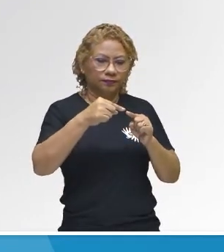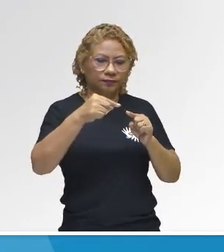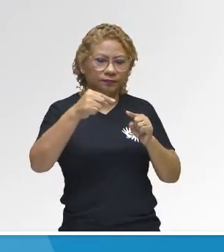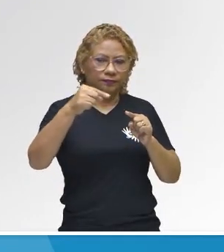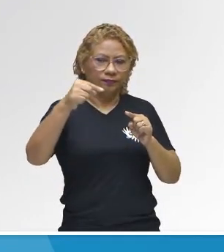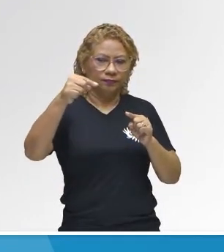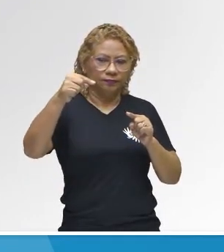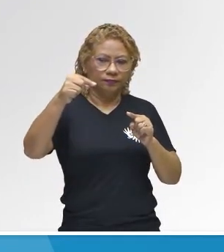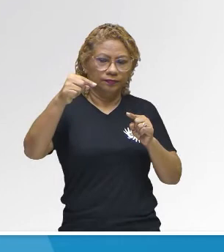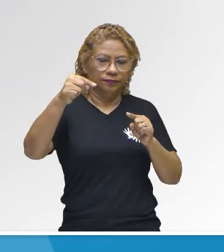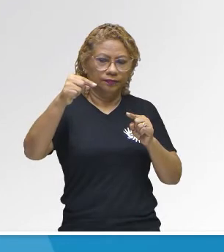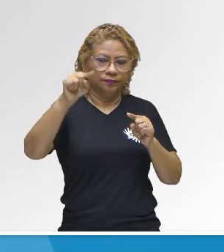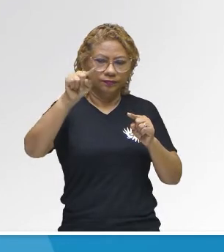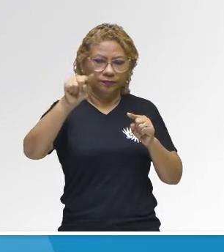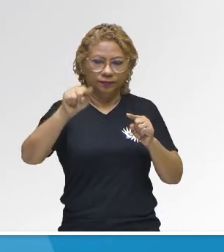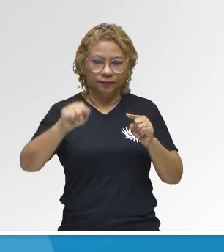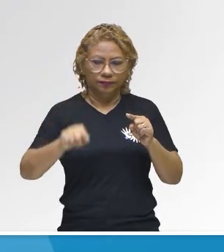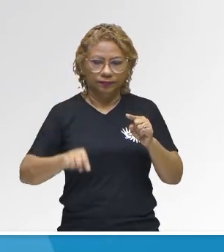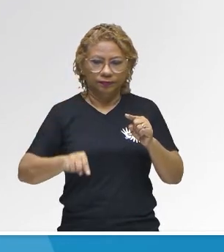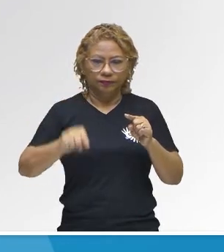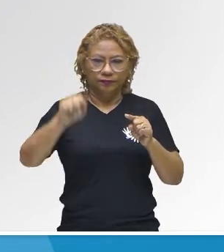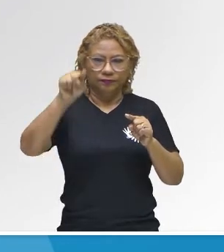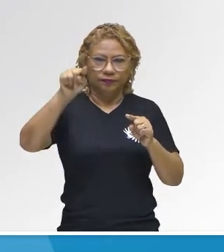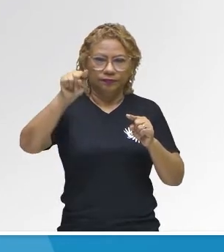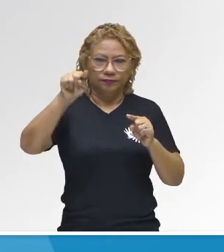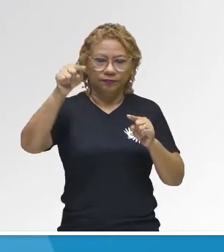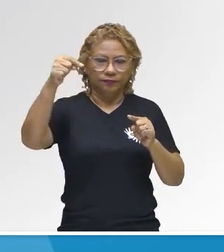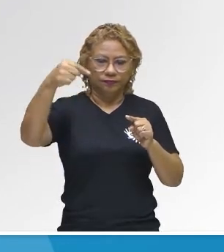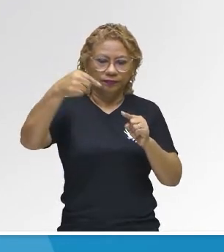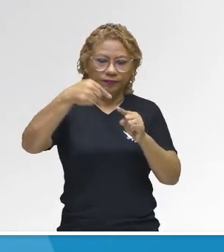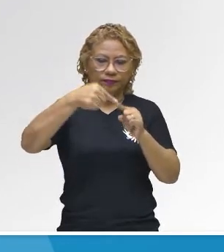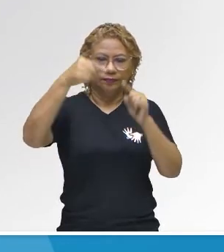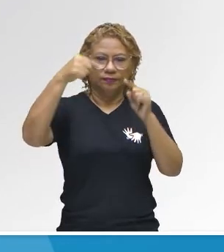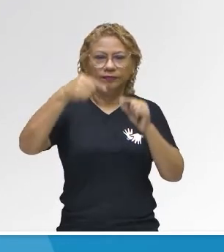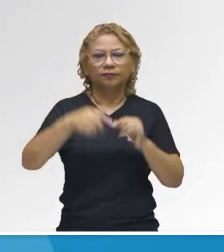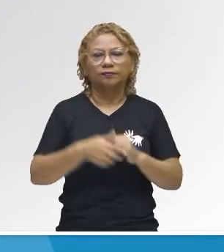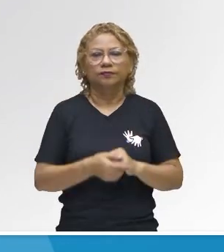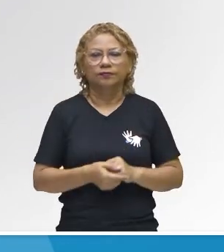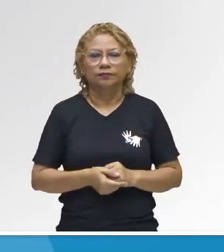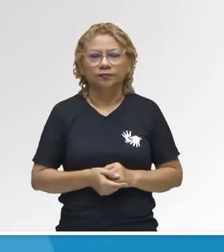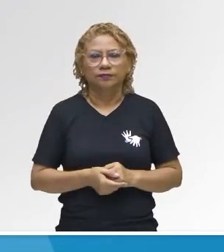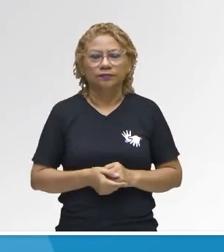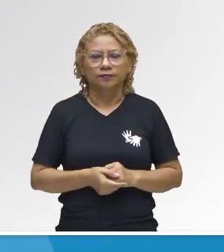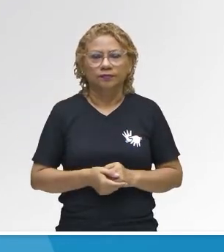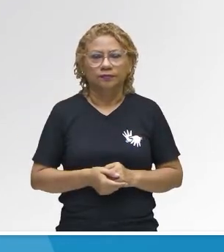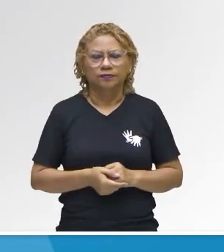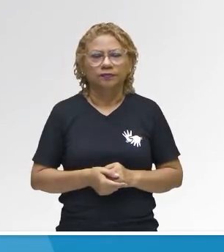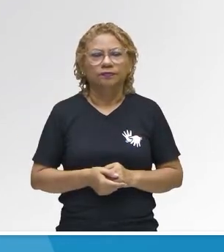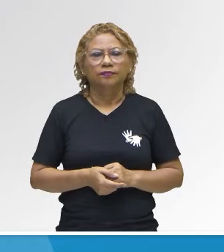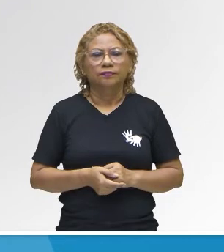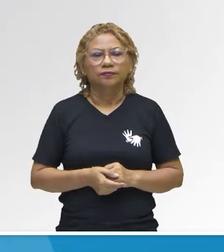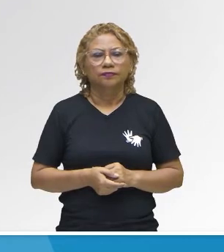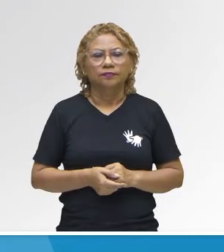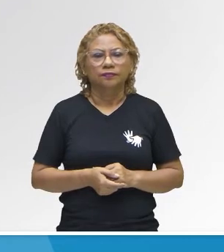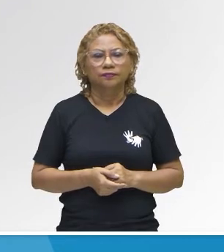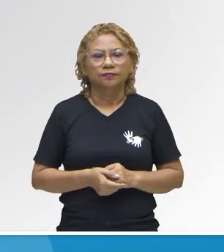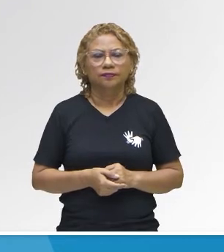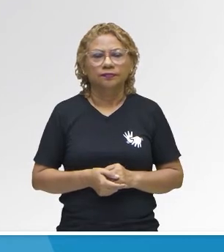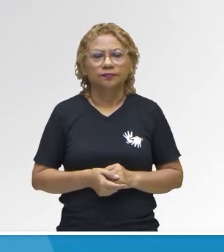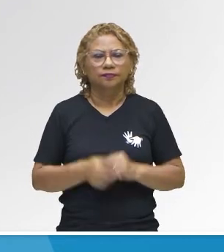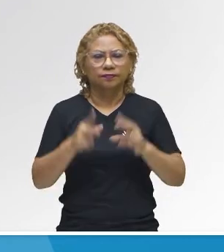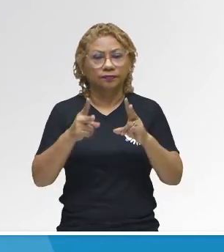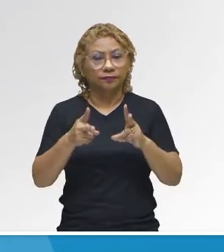no raiz quadrada de 3. Vejam que é positivo. E se a gente fizer isso com qualquer um